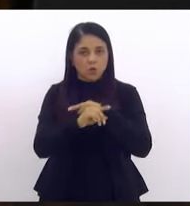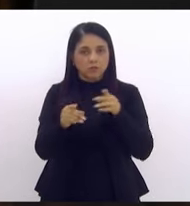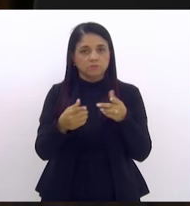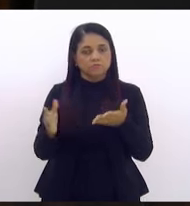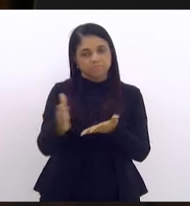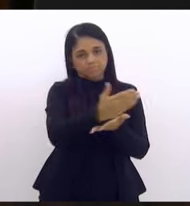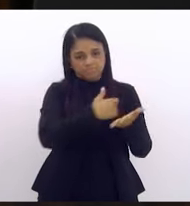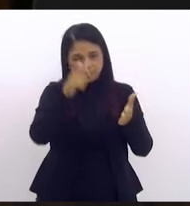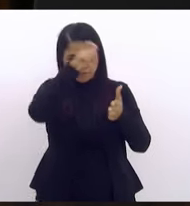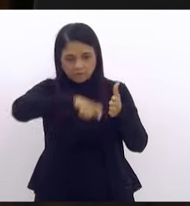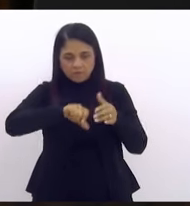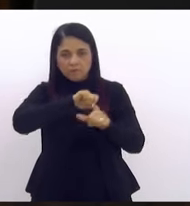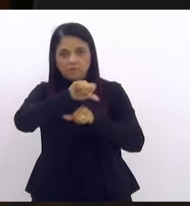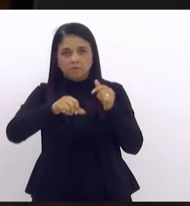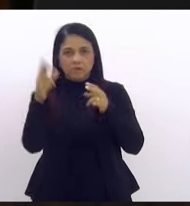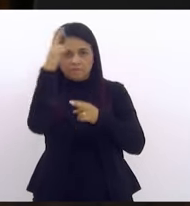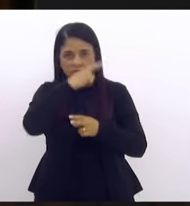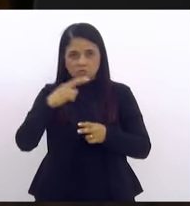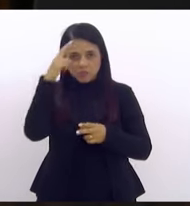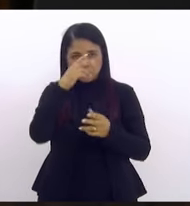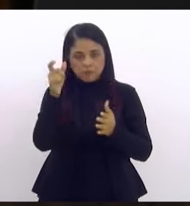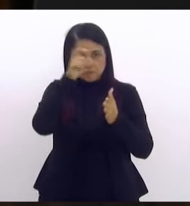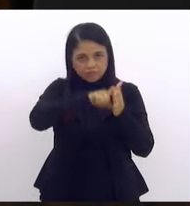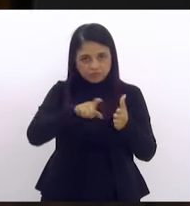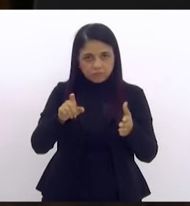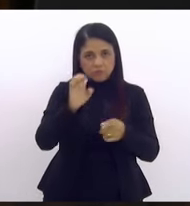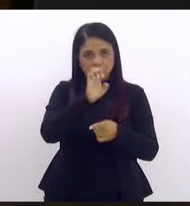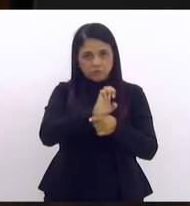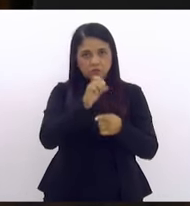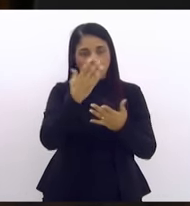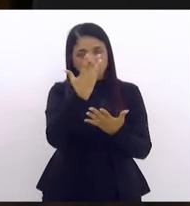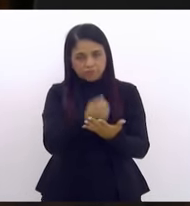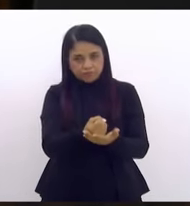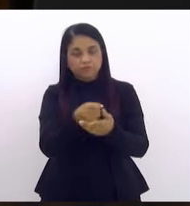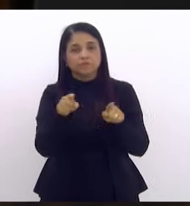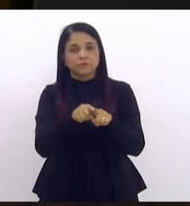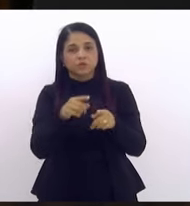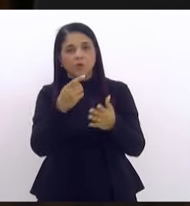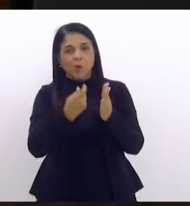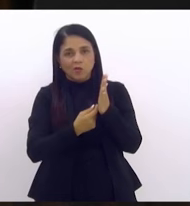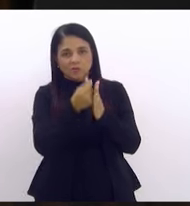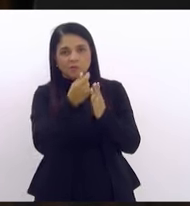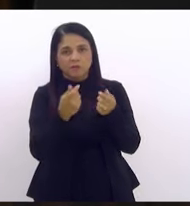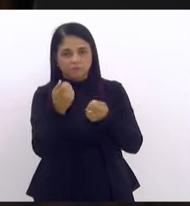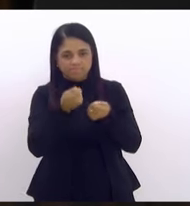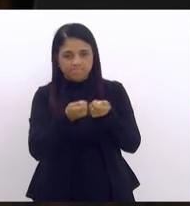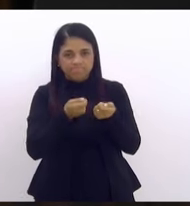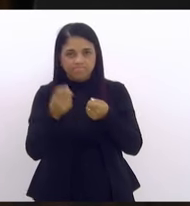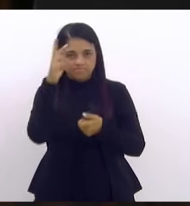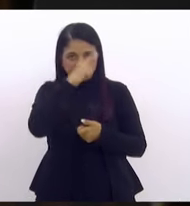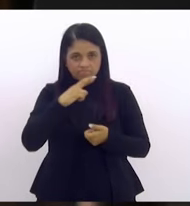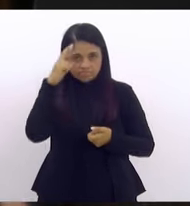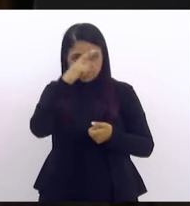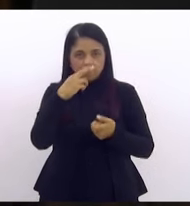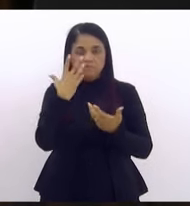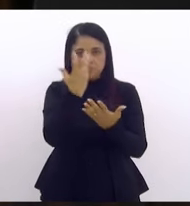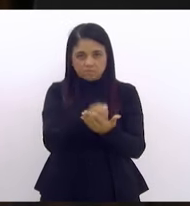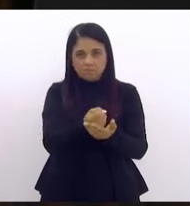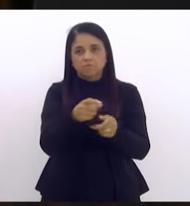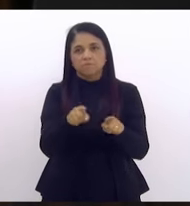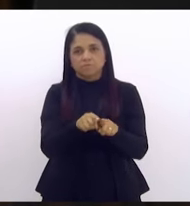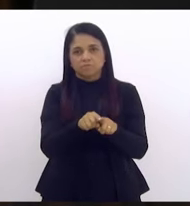Arrecadação Estadual e Fiscalização dos Tributos Estaduais favorável e de Orçamento, Finanças, Fiscalização Financeira e Controle